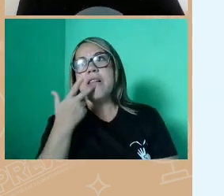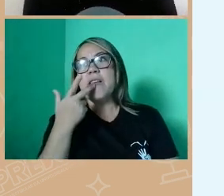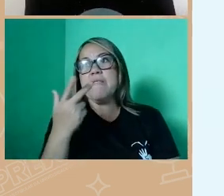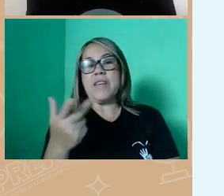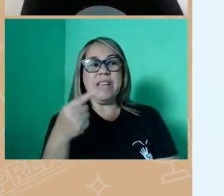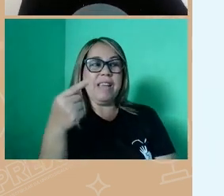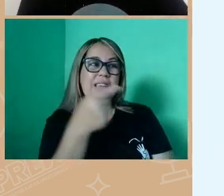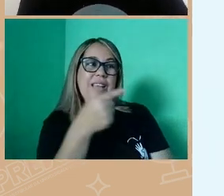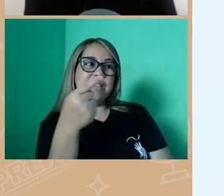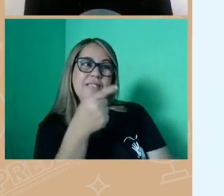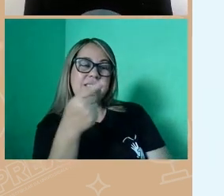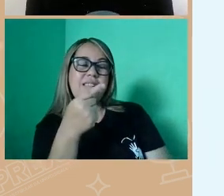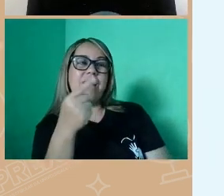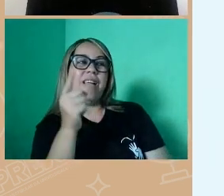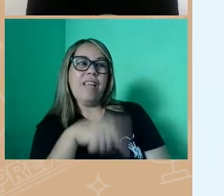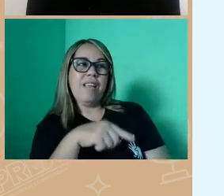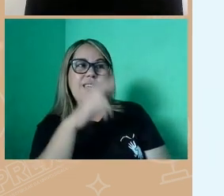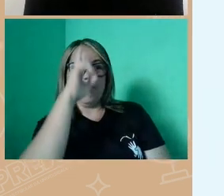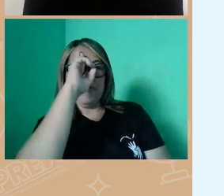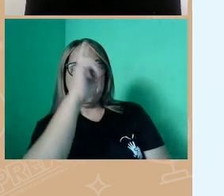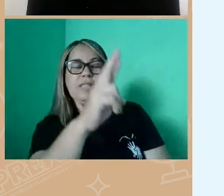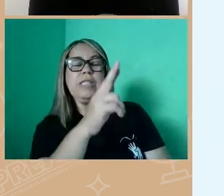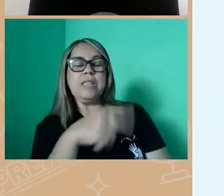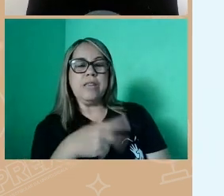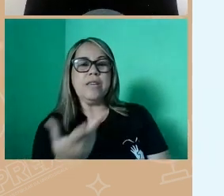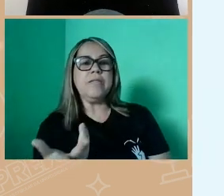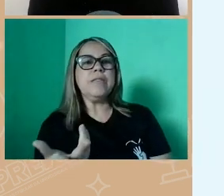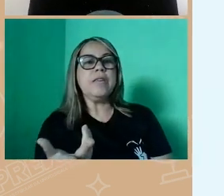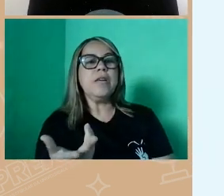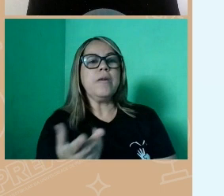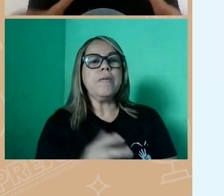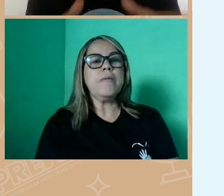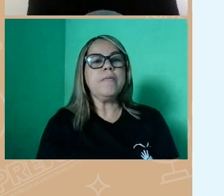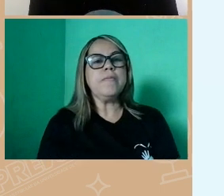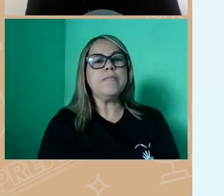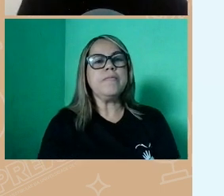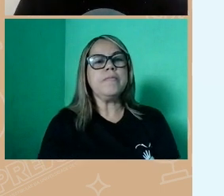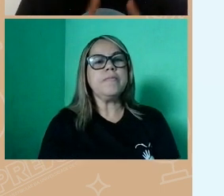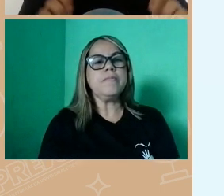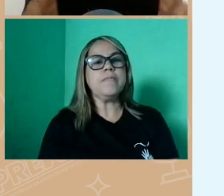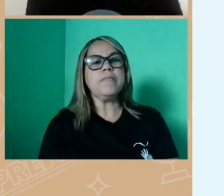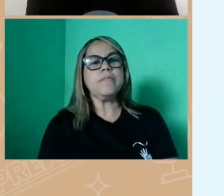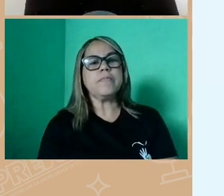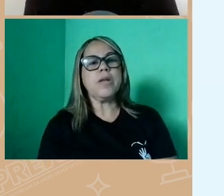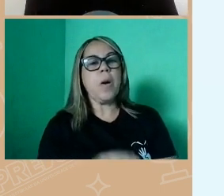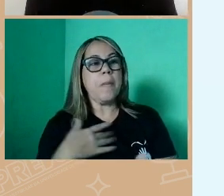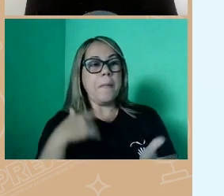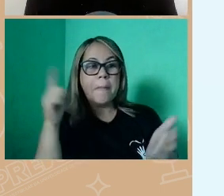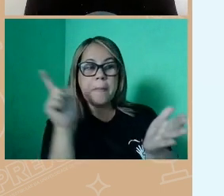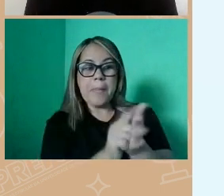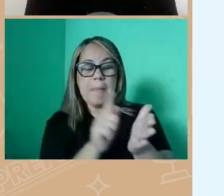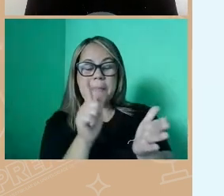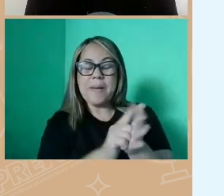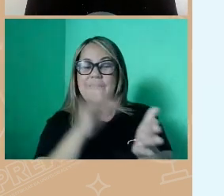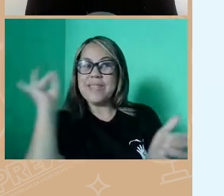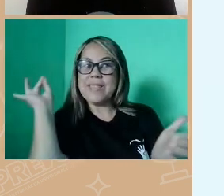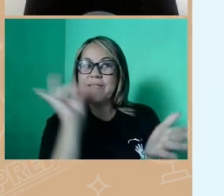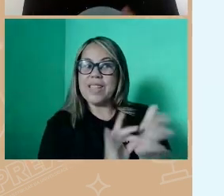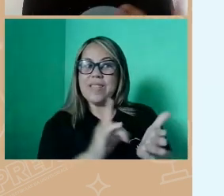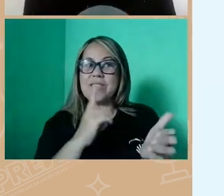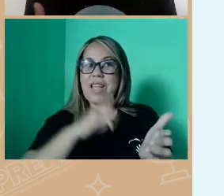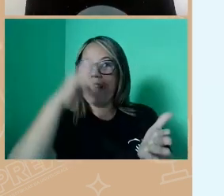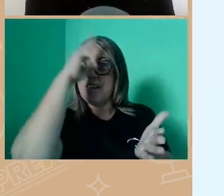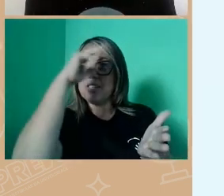página, é de fato a página, né? É aquele elemento literal. o papel onde está a história do